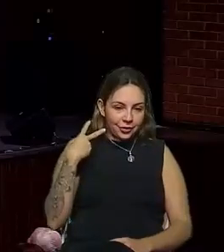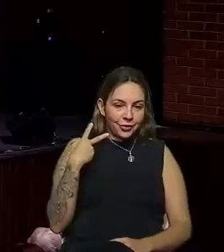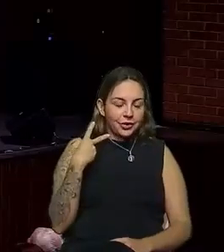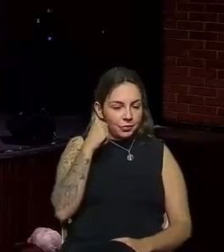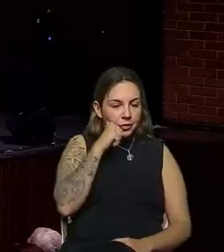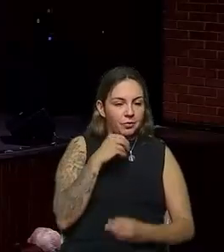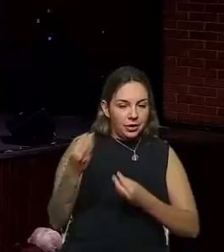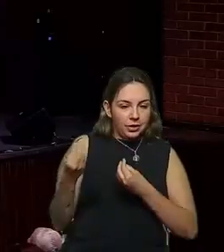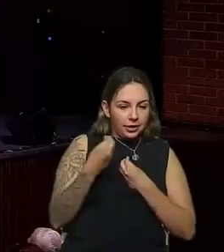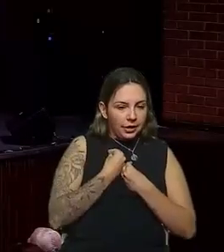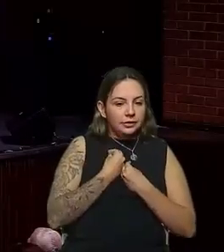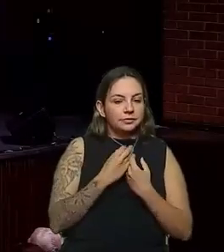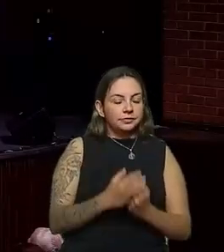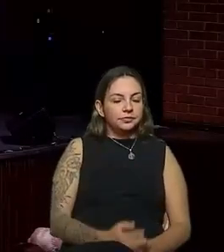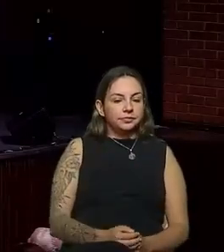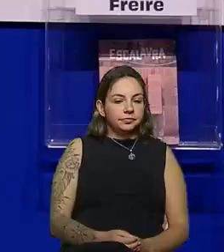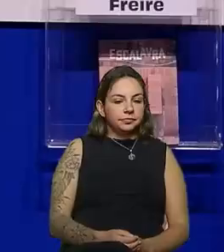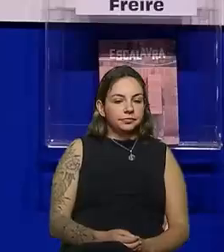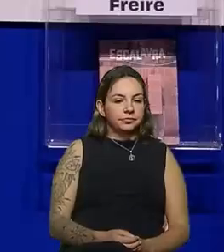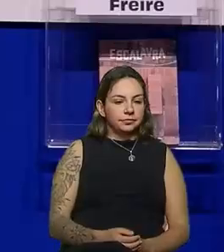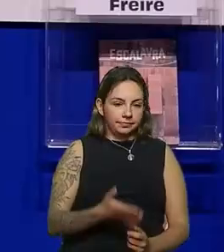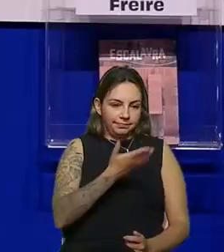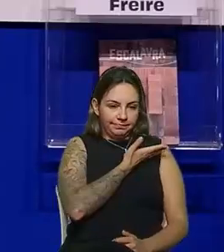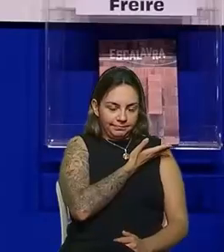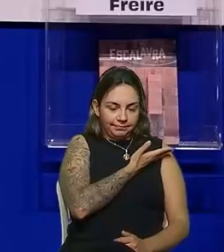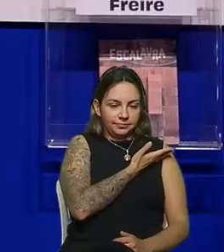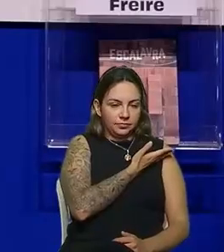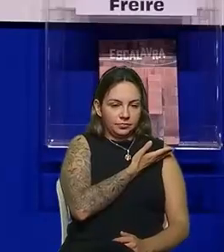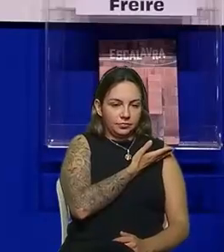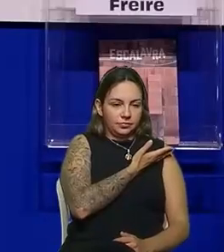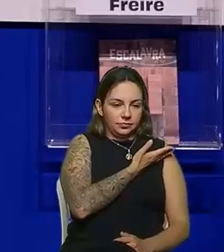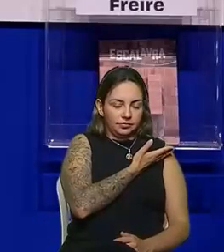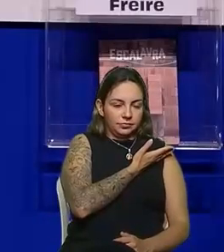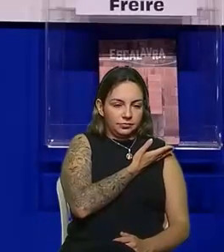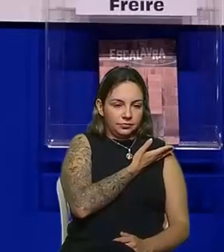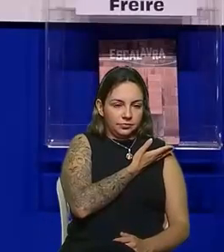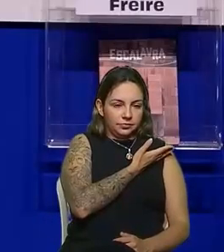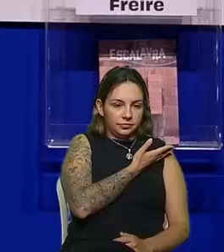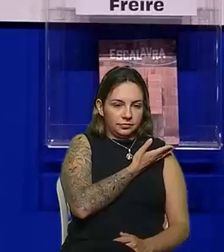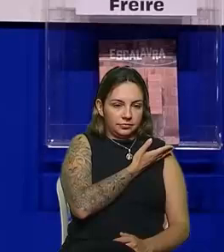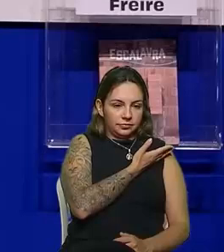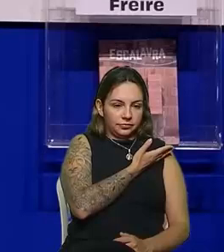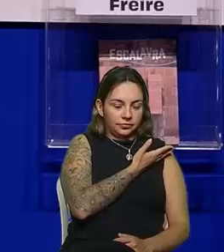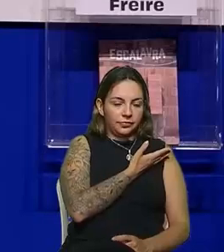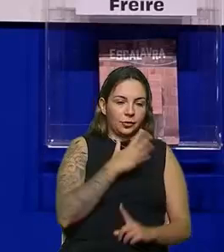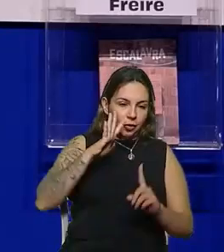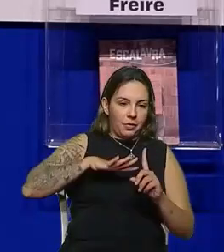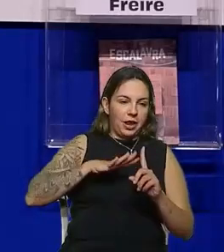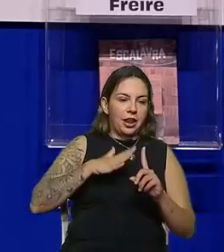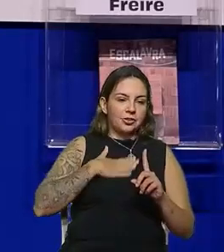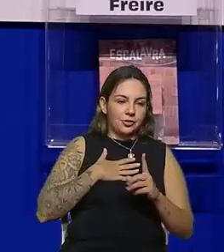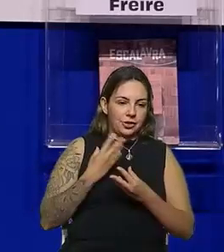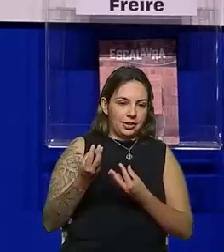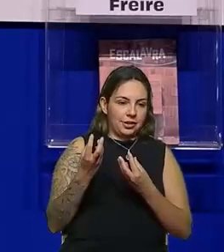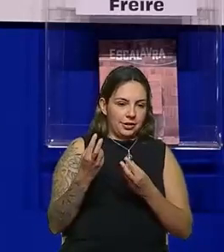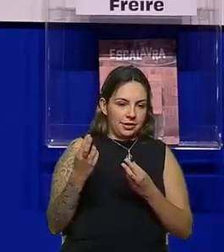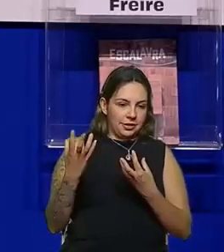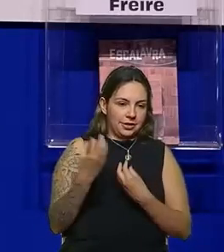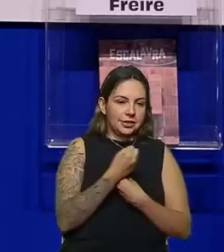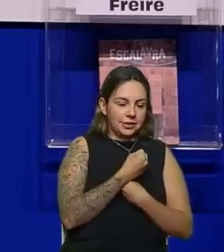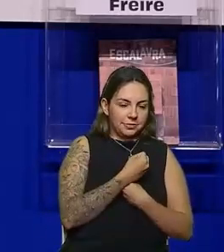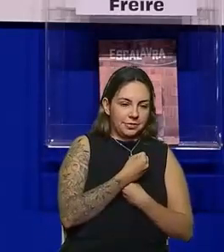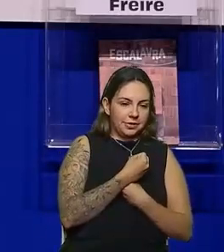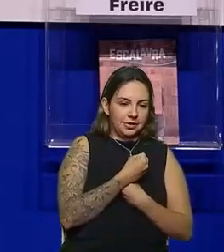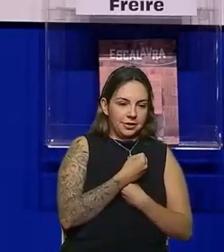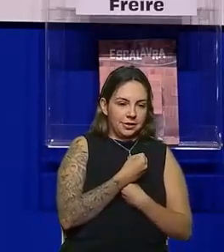Marta Mouzinho, que está presente, minha amiga do coração, recebi o título de cidadão honorário de